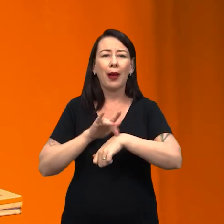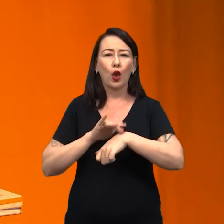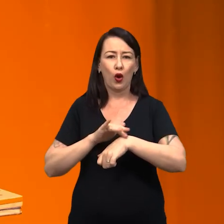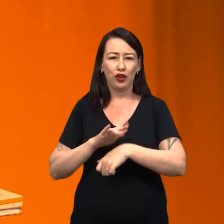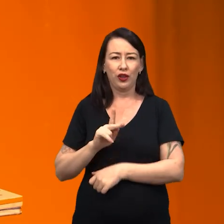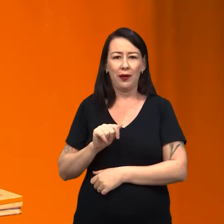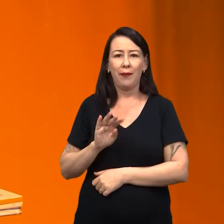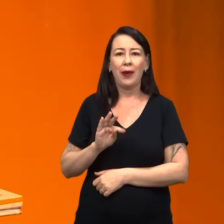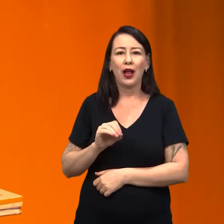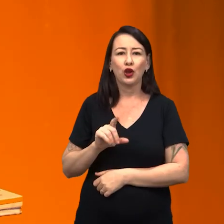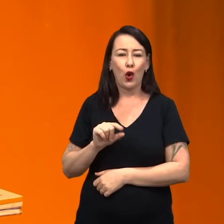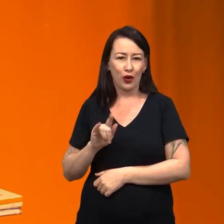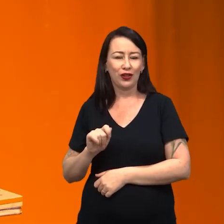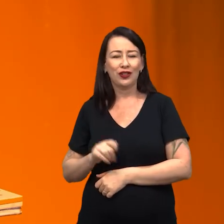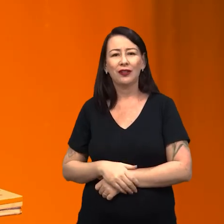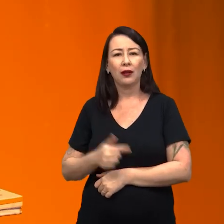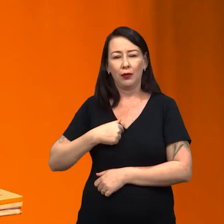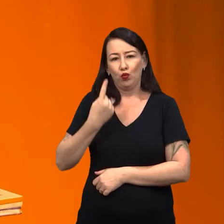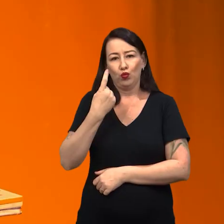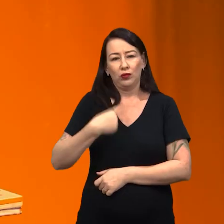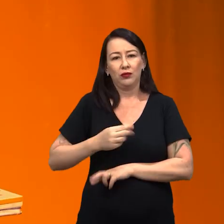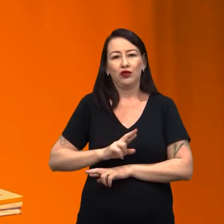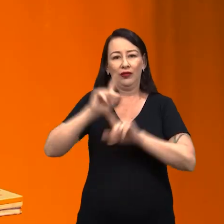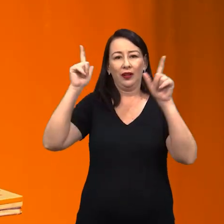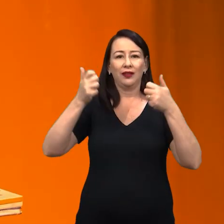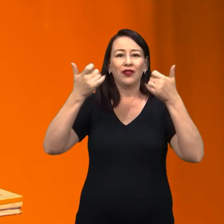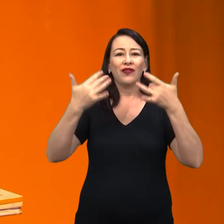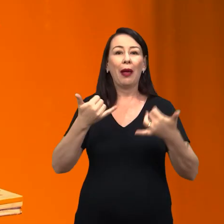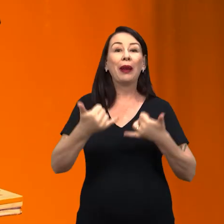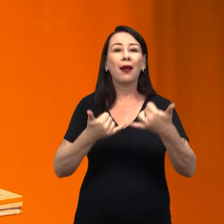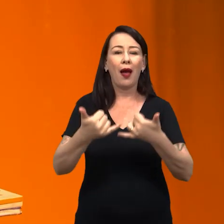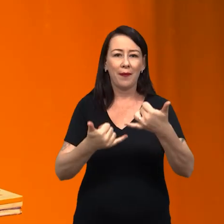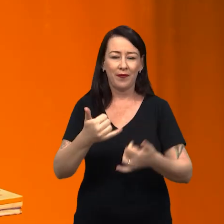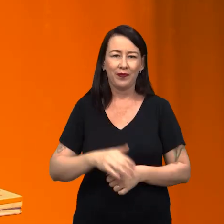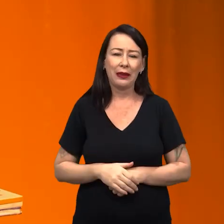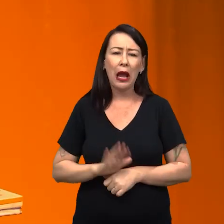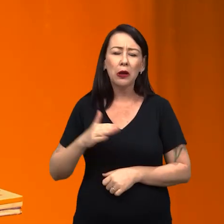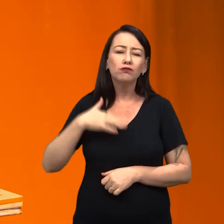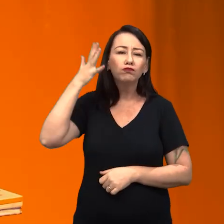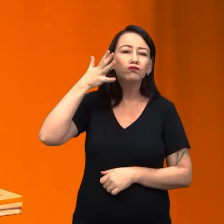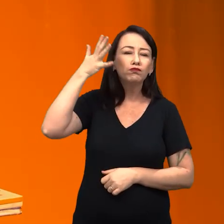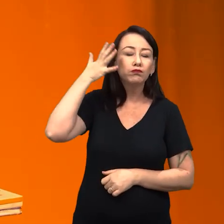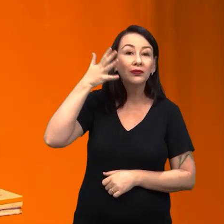falar do brincar, da cultura da infância. E na minha palestra